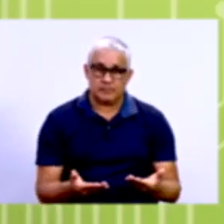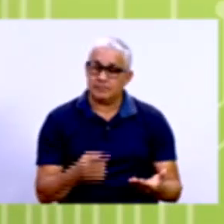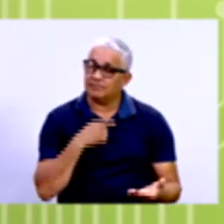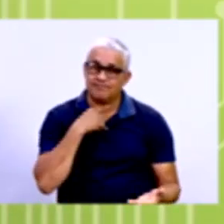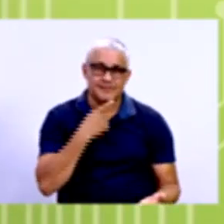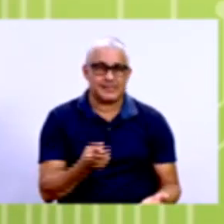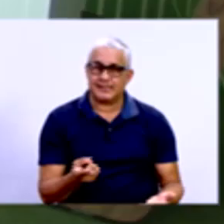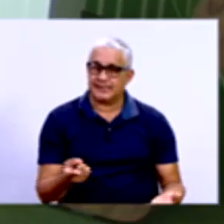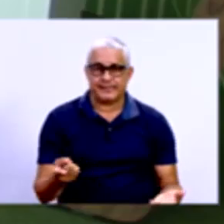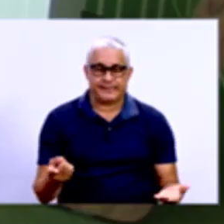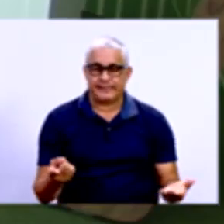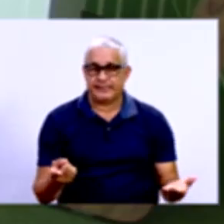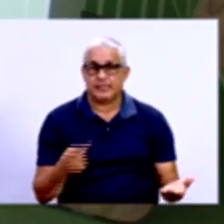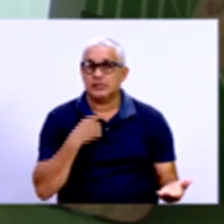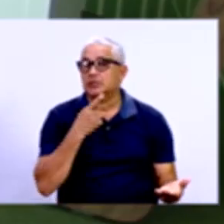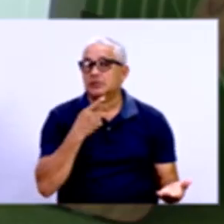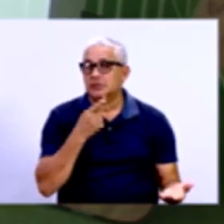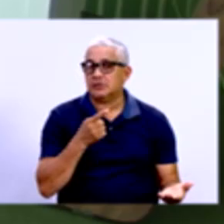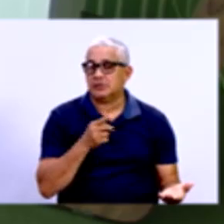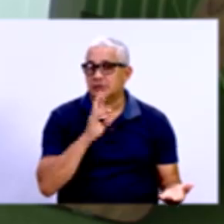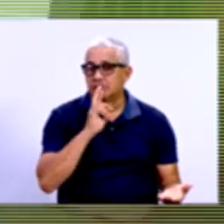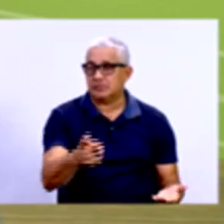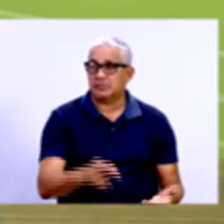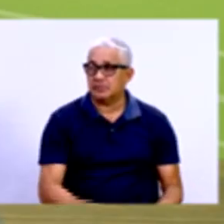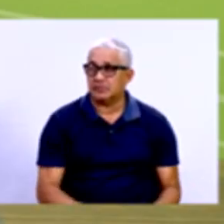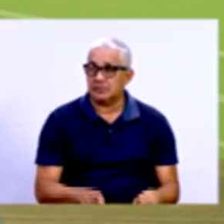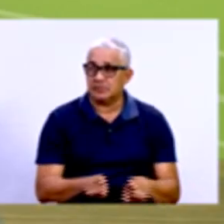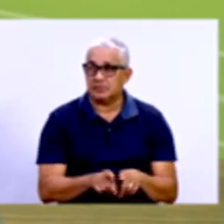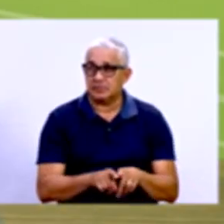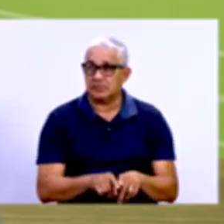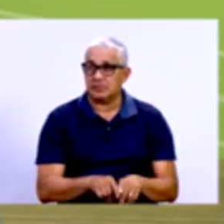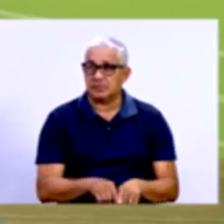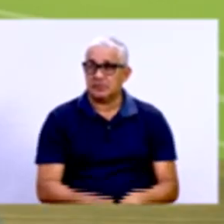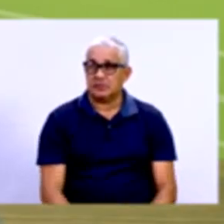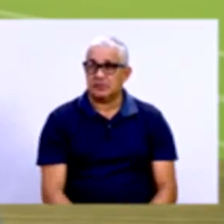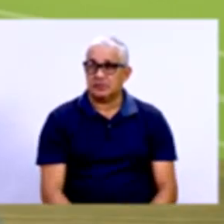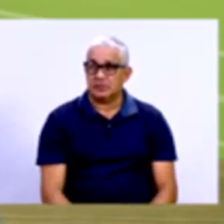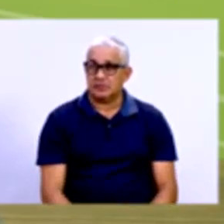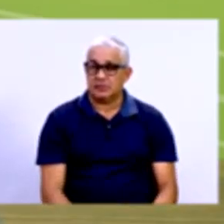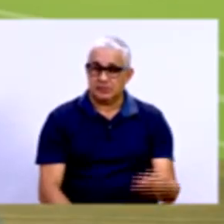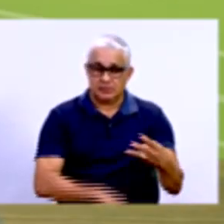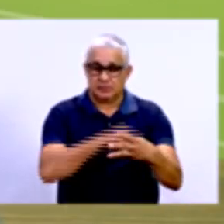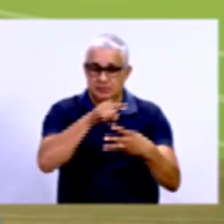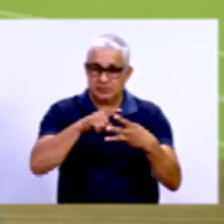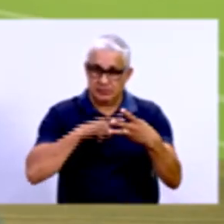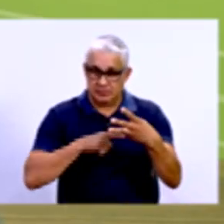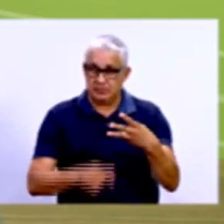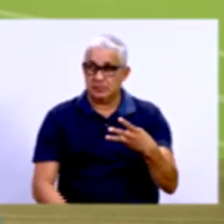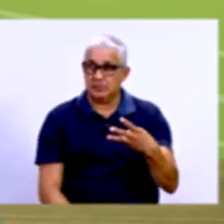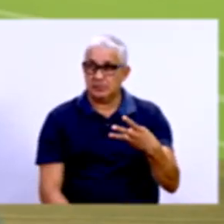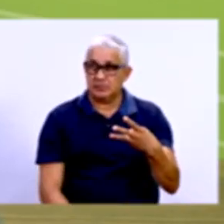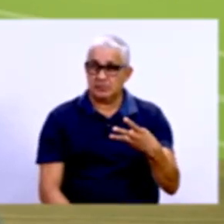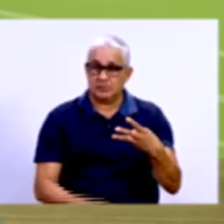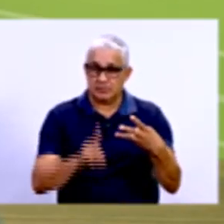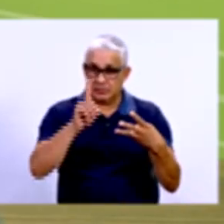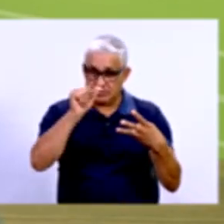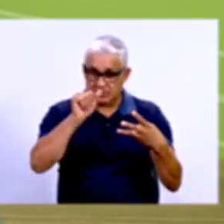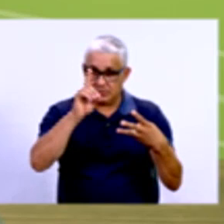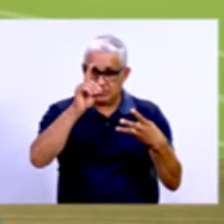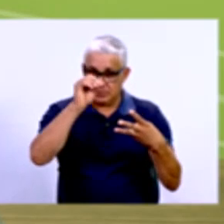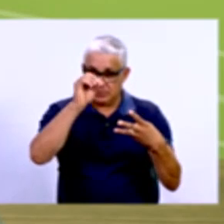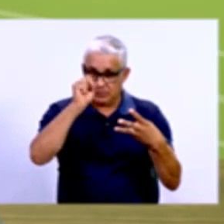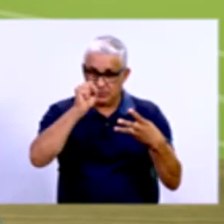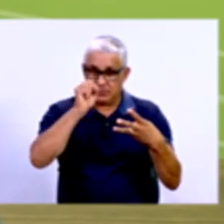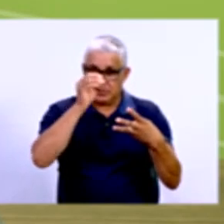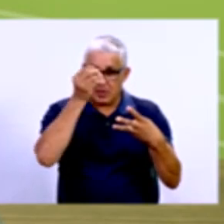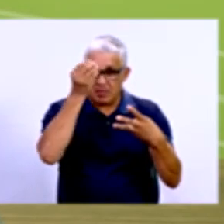as dúvidas, né, professor? Não tem. Assim, eu gostaria de realçar que existem 3 pontos principais. Você coloca os dados em ordem,